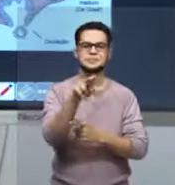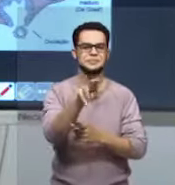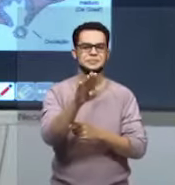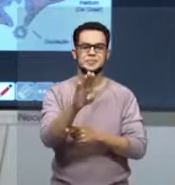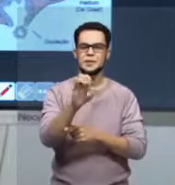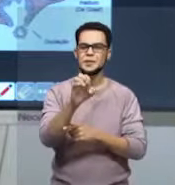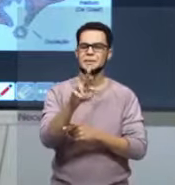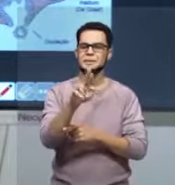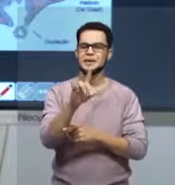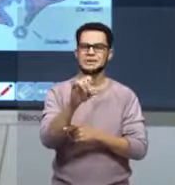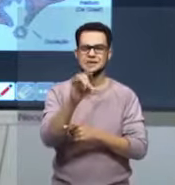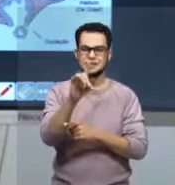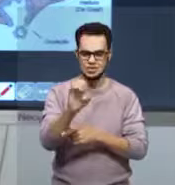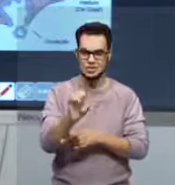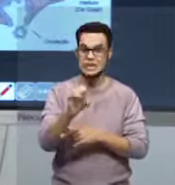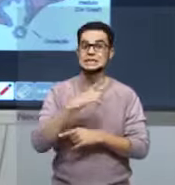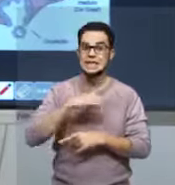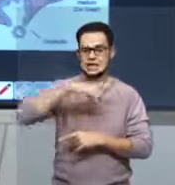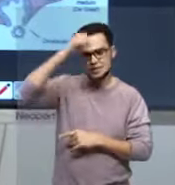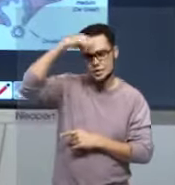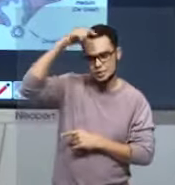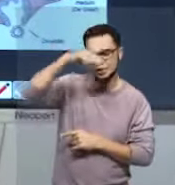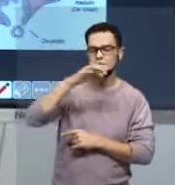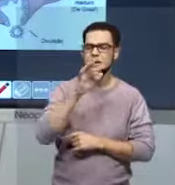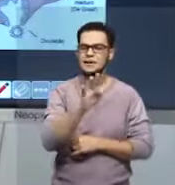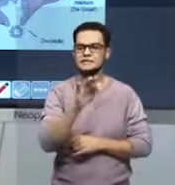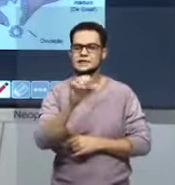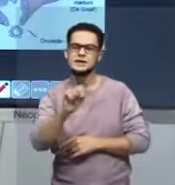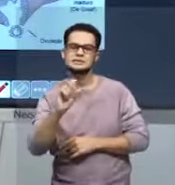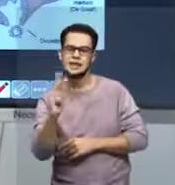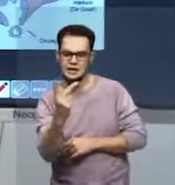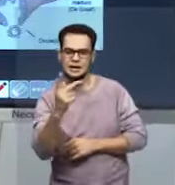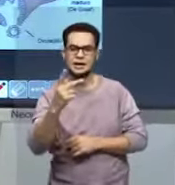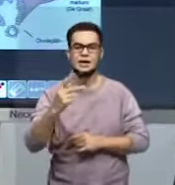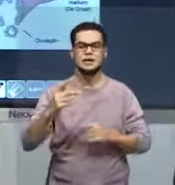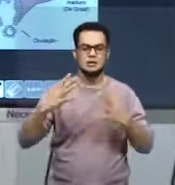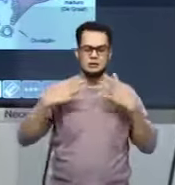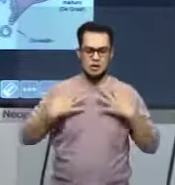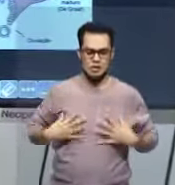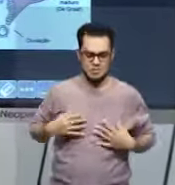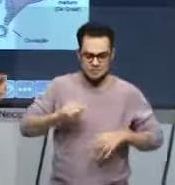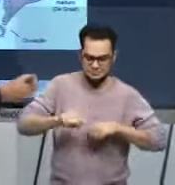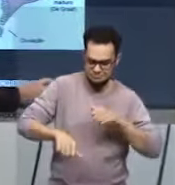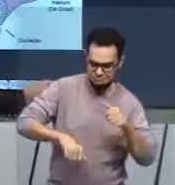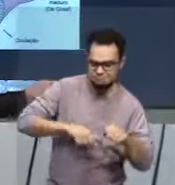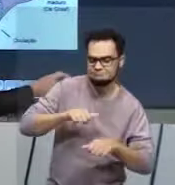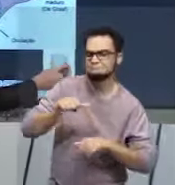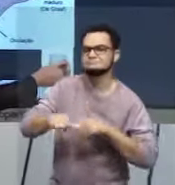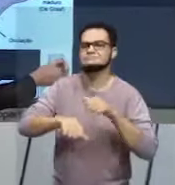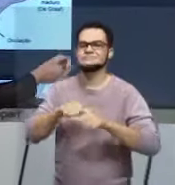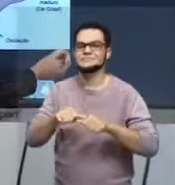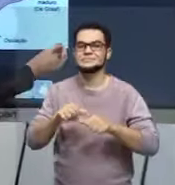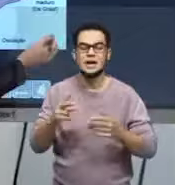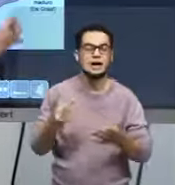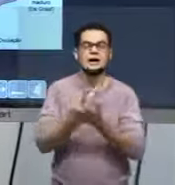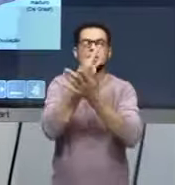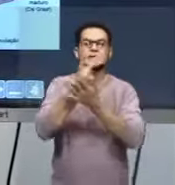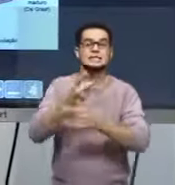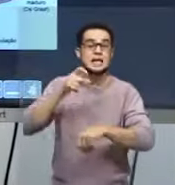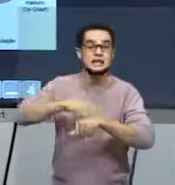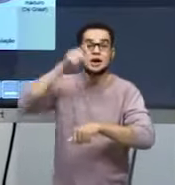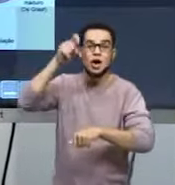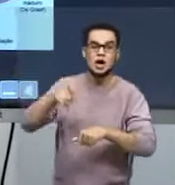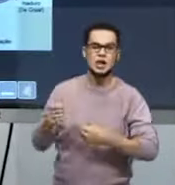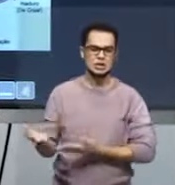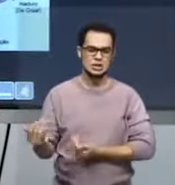hormônio FSH. Então, a menina vai nascer lá com os folículos primordiais. Quando chegar na puberdade,